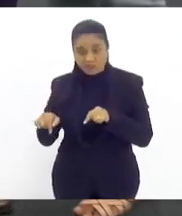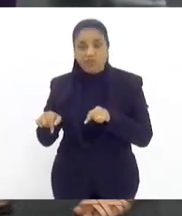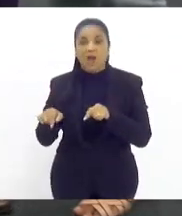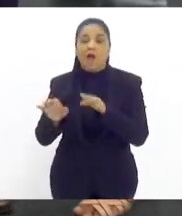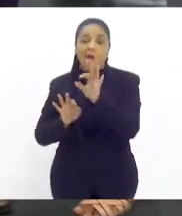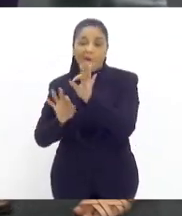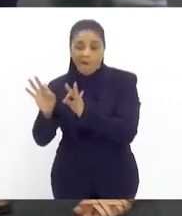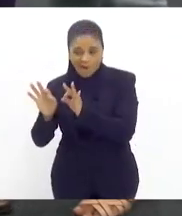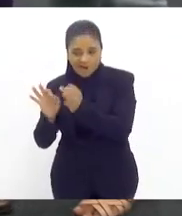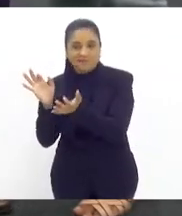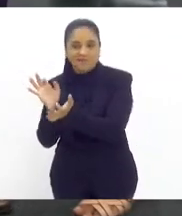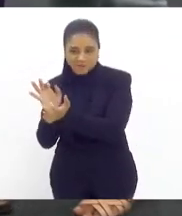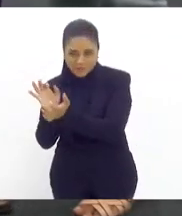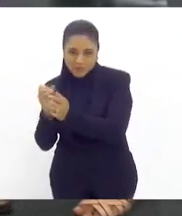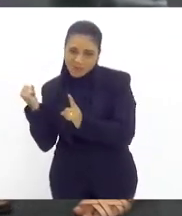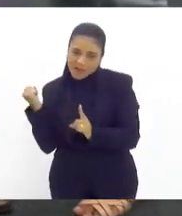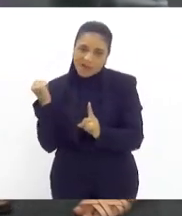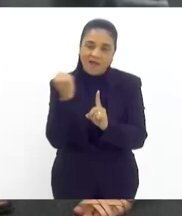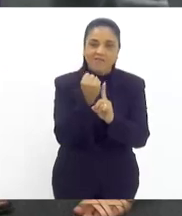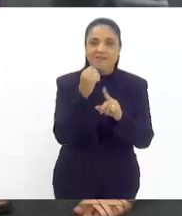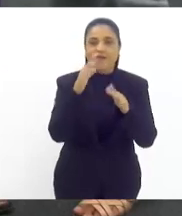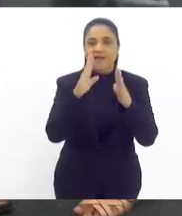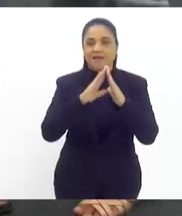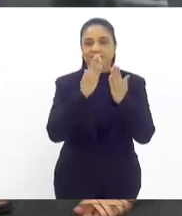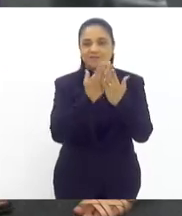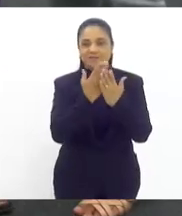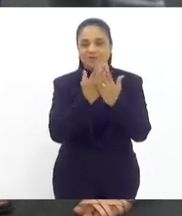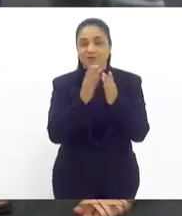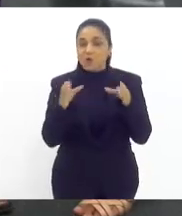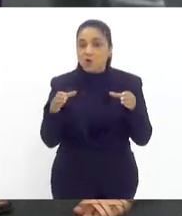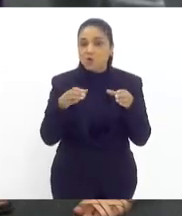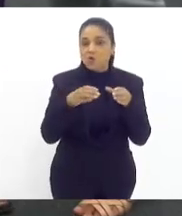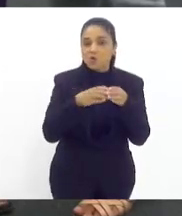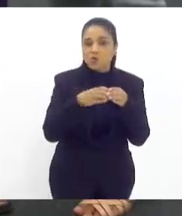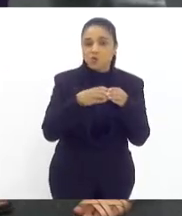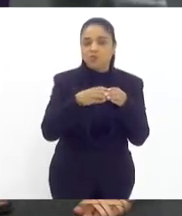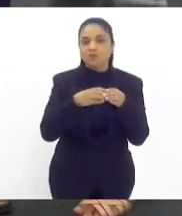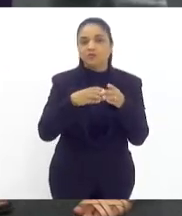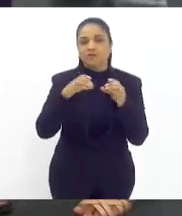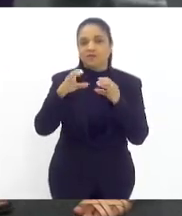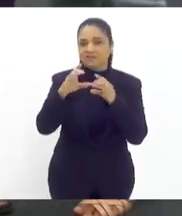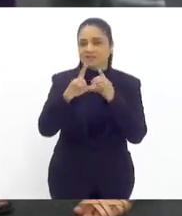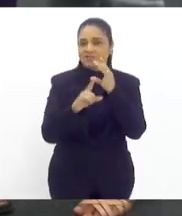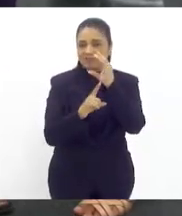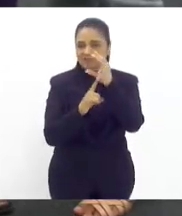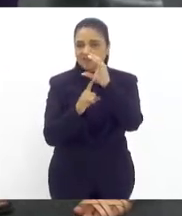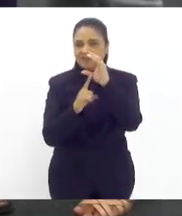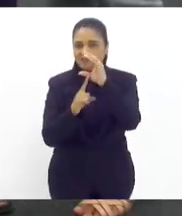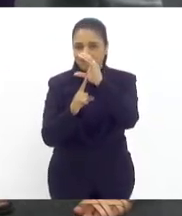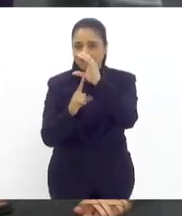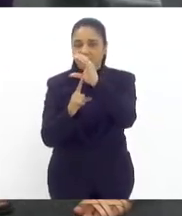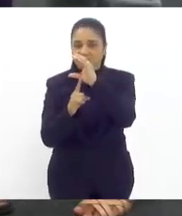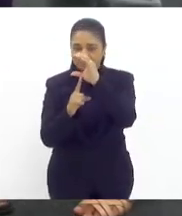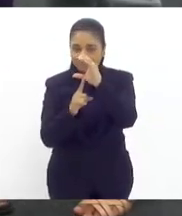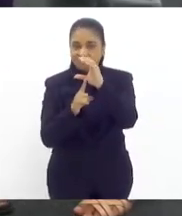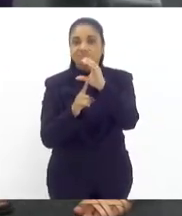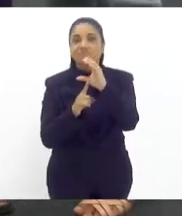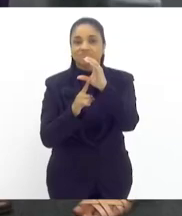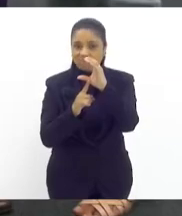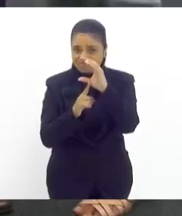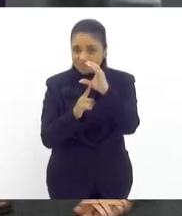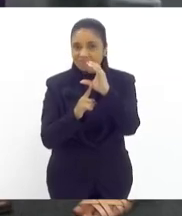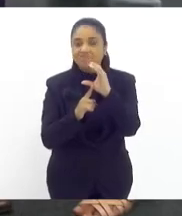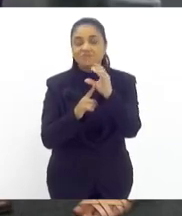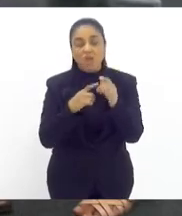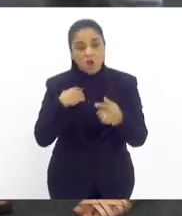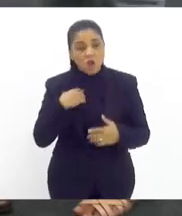organizando esses ataques grupos neonazistas que estão fomentando e articulando esses ataques é curioso